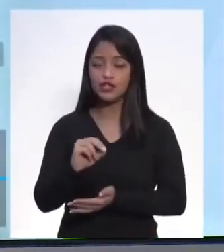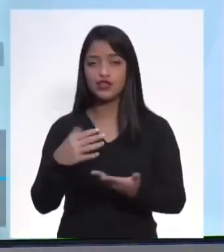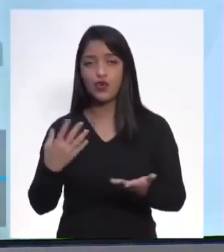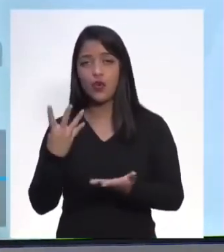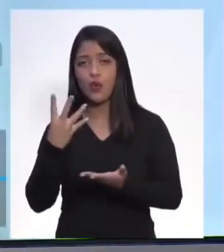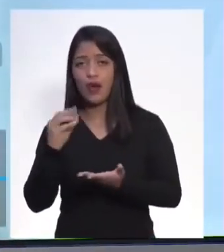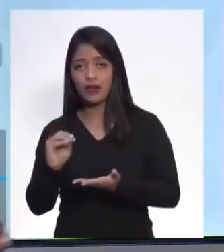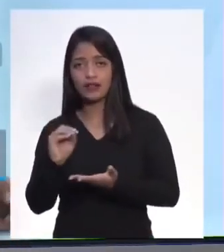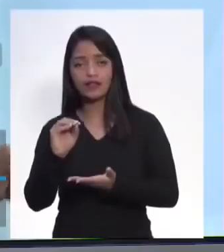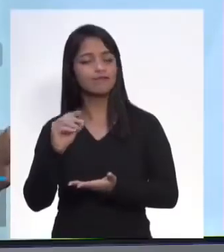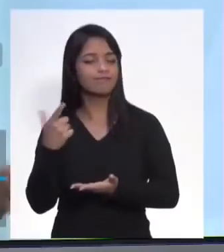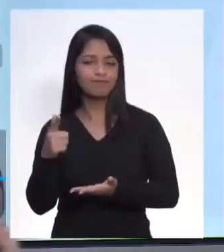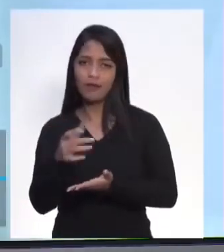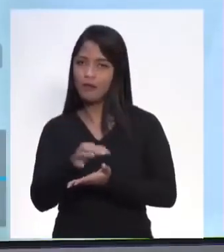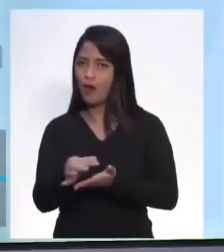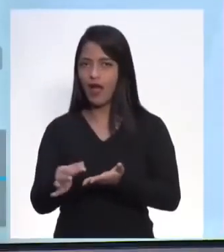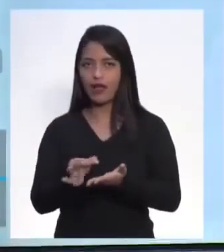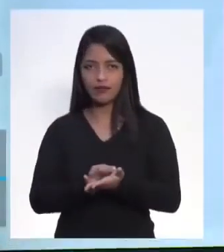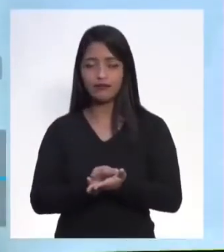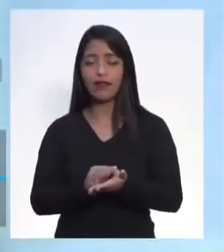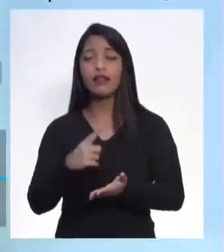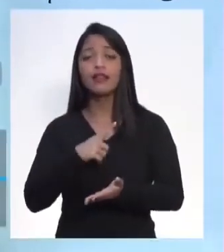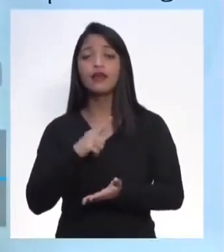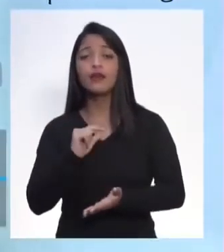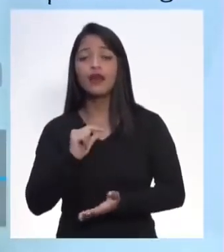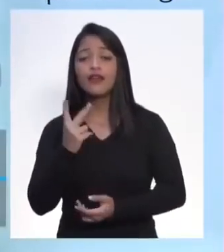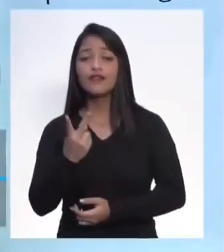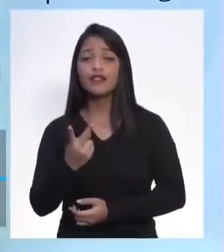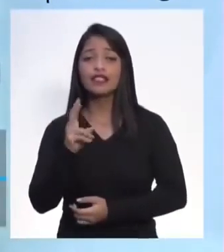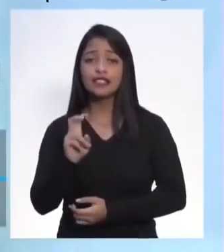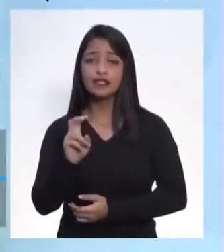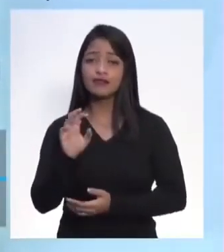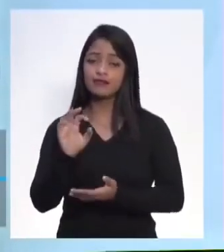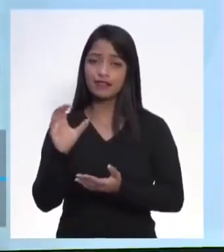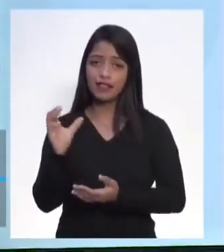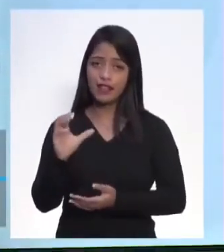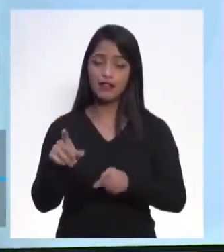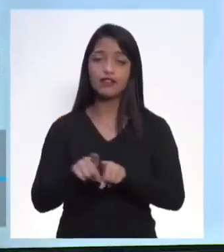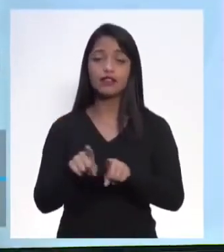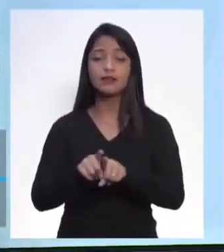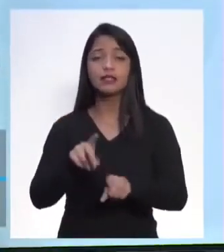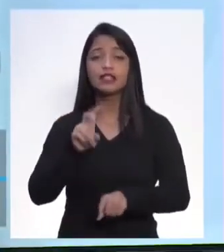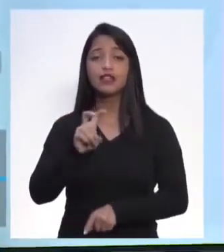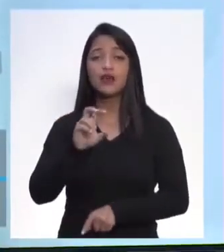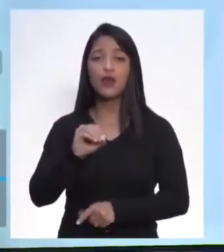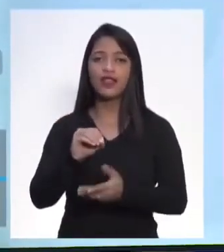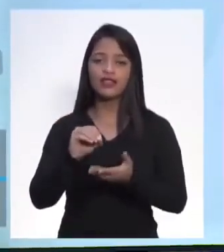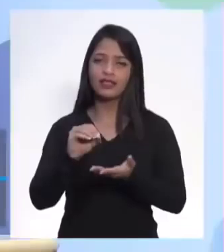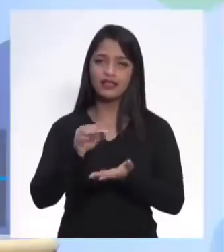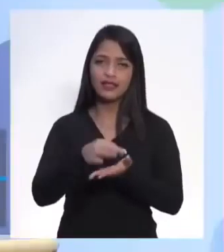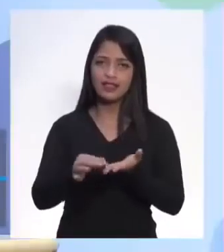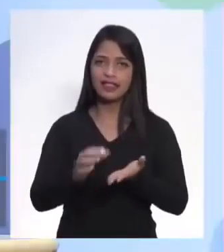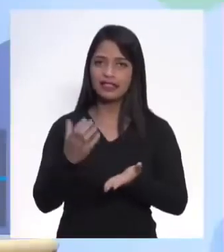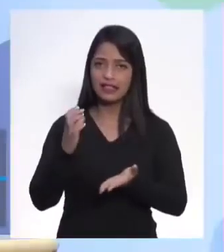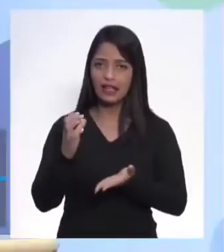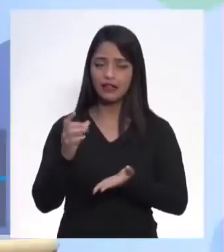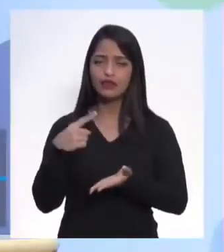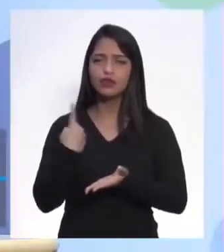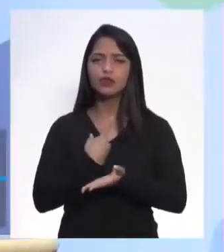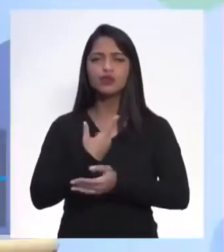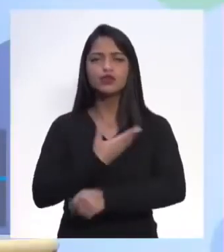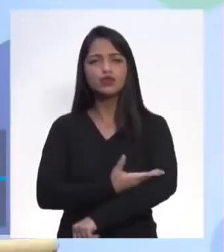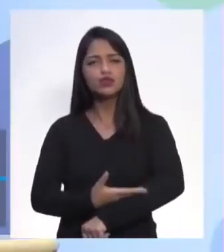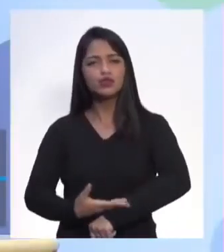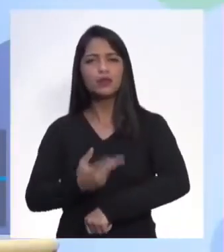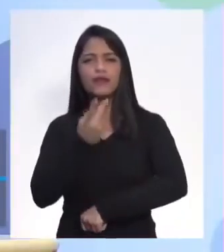centavos, o famoso meio real. A gente não fala meio real, né? Não. A gente não usa esse termo, mas não